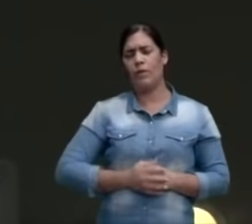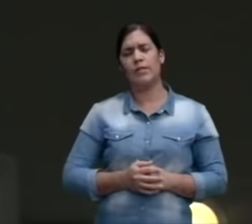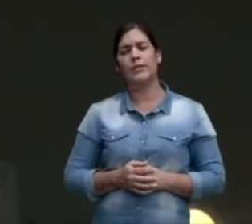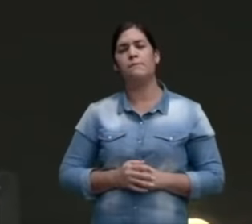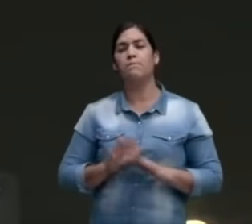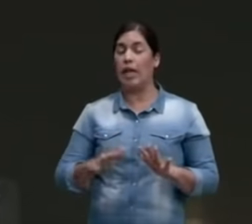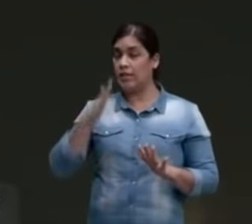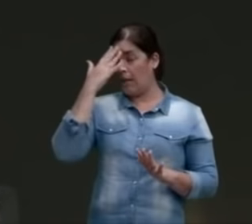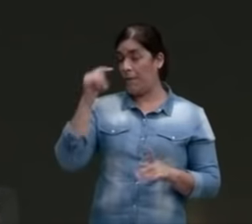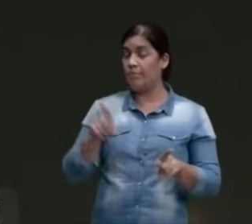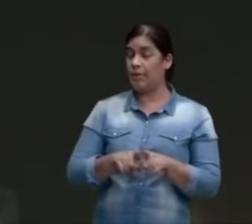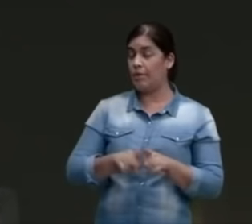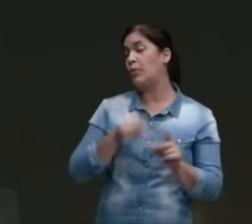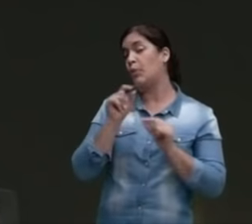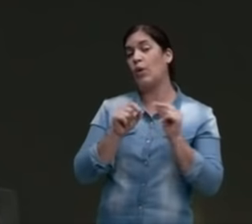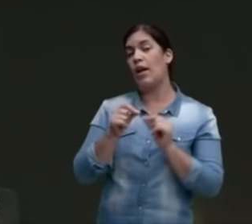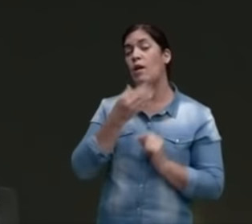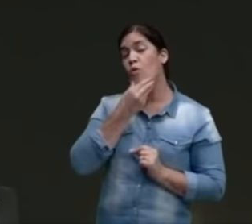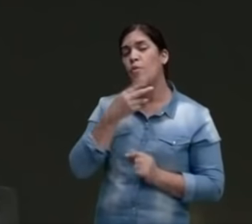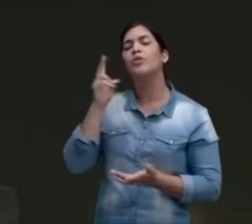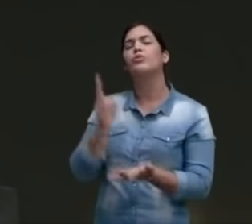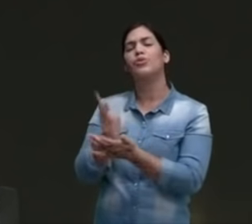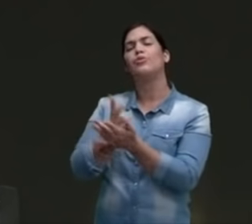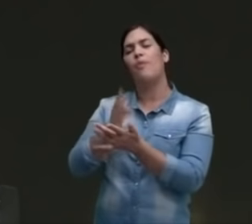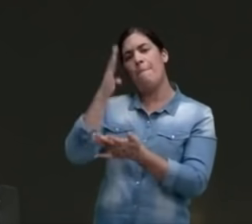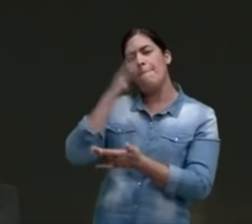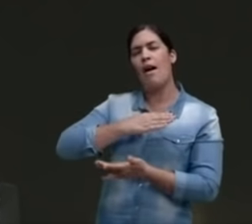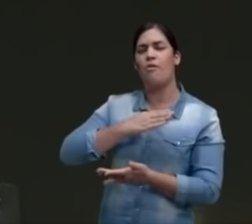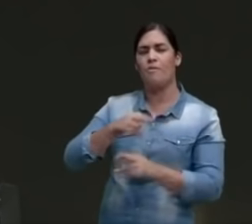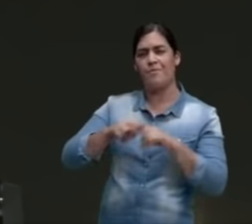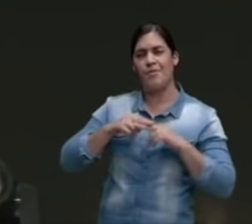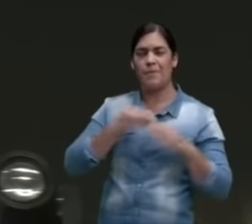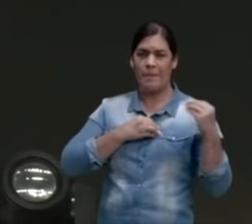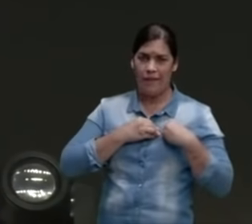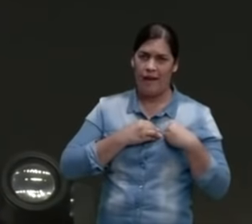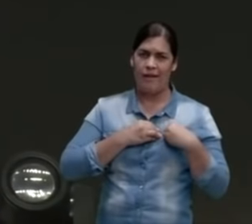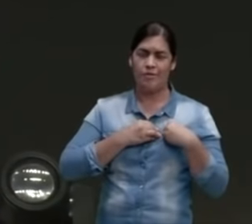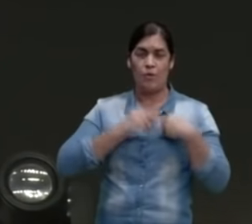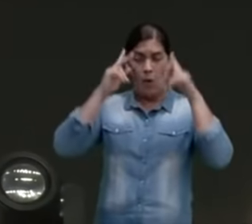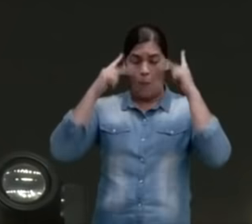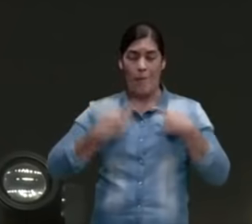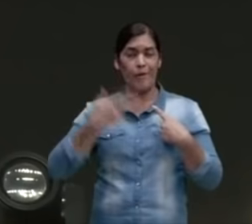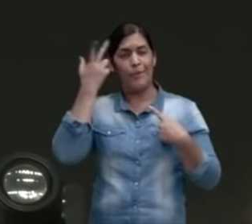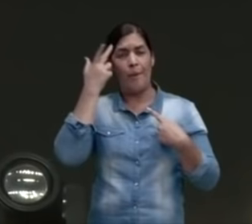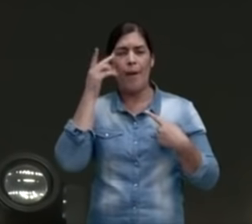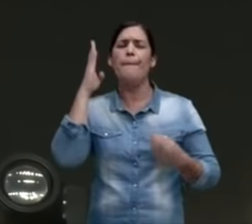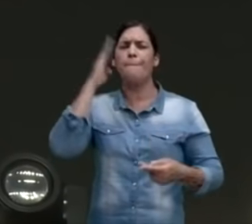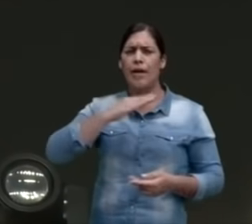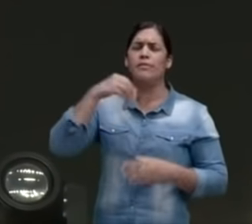nós sabemos que o homem continua mal por causa do pecado. A natureza humana é